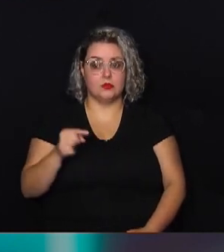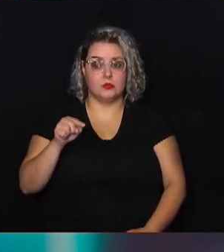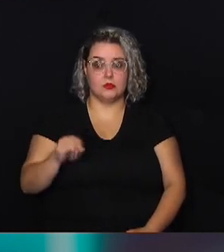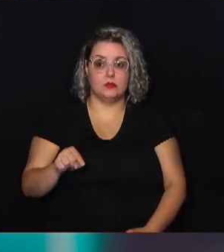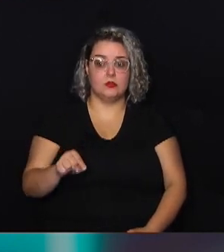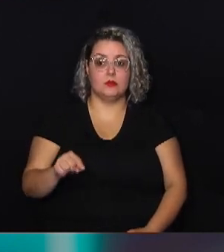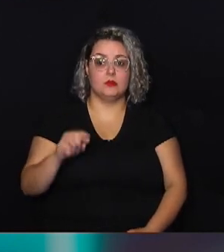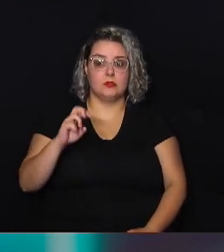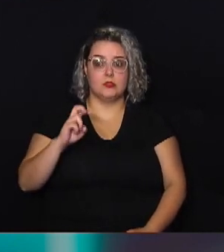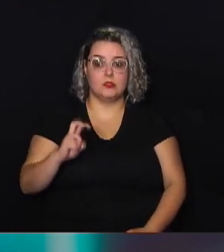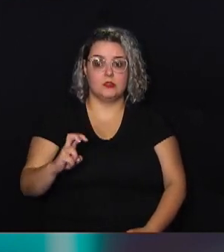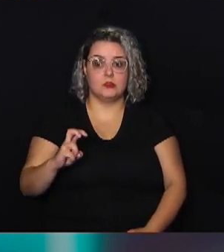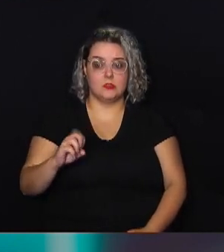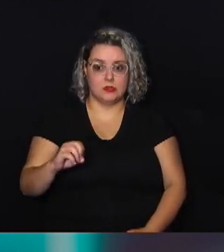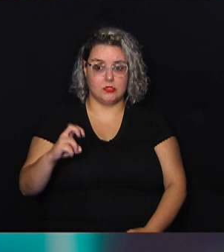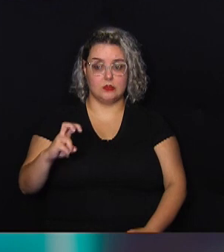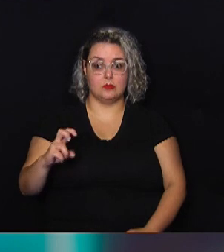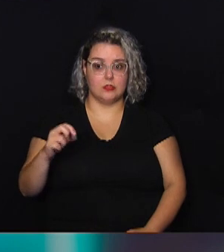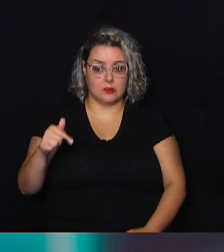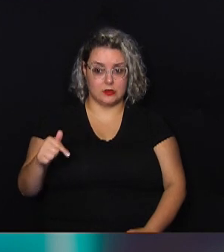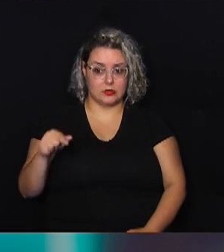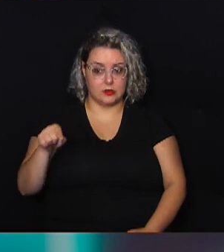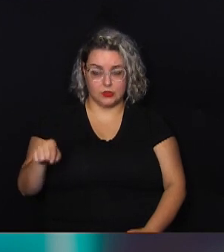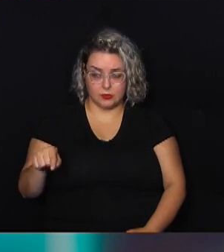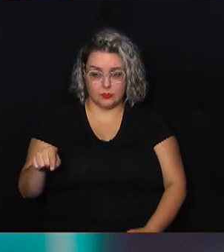mil obrigatoriamente deveriam ser